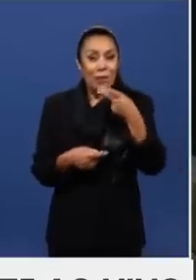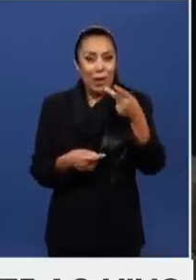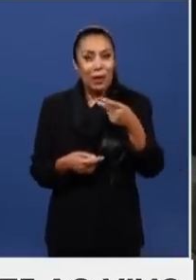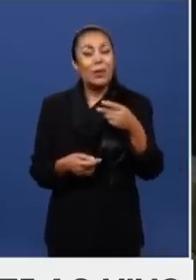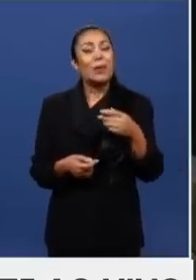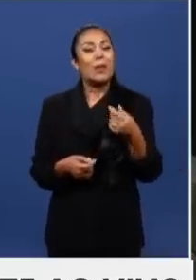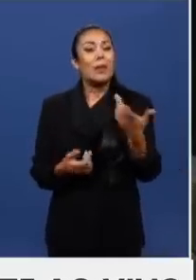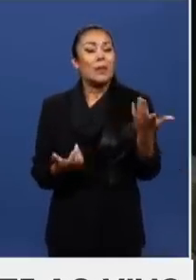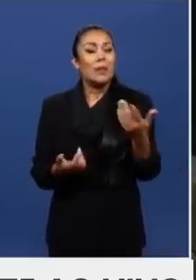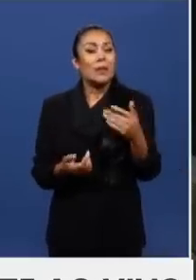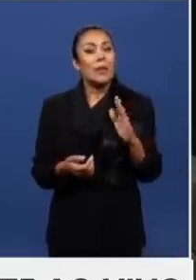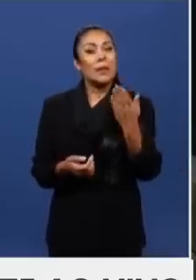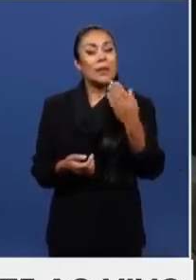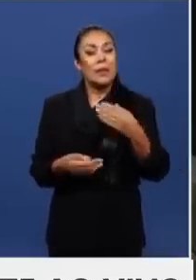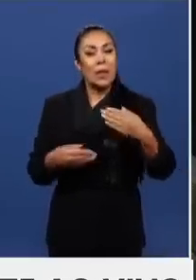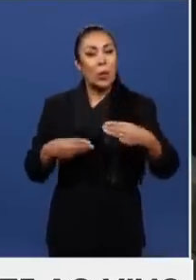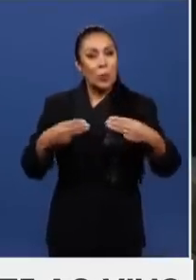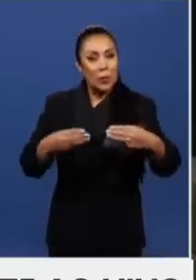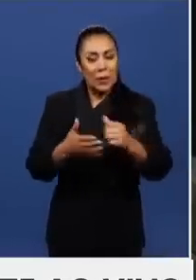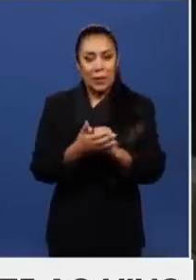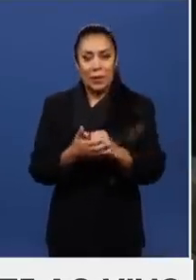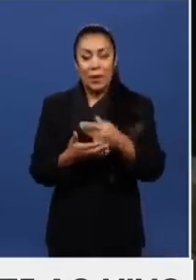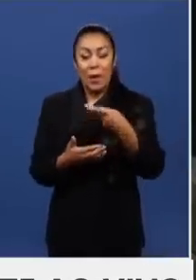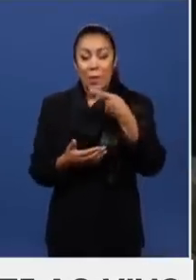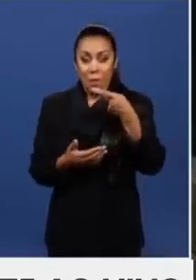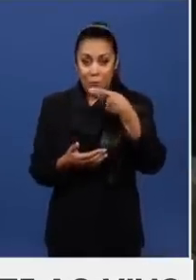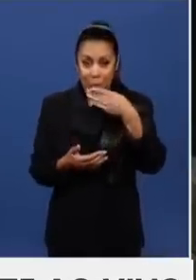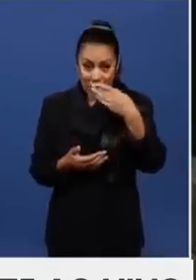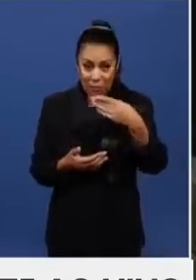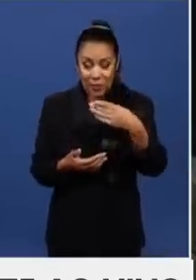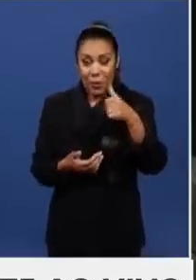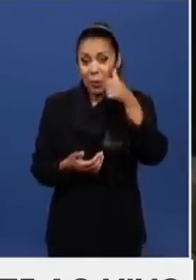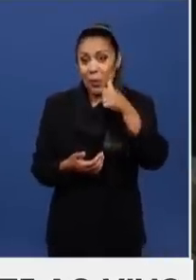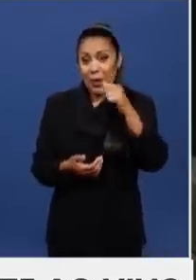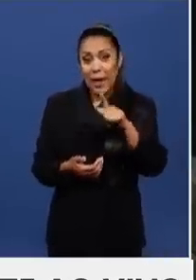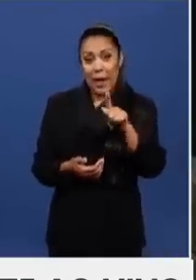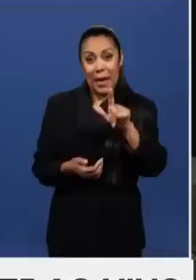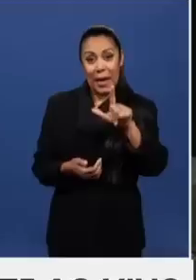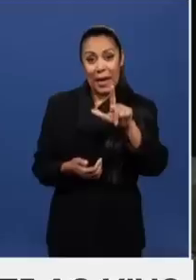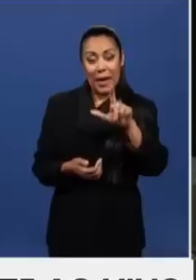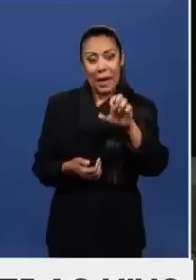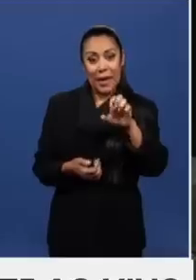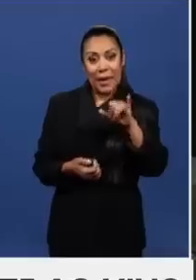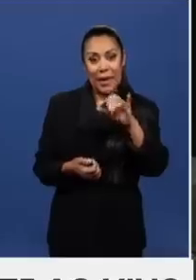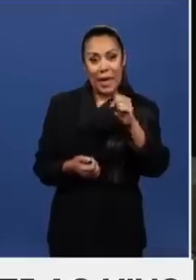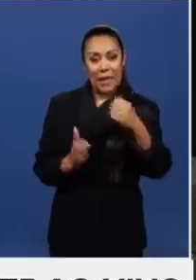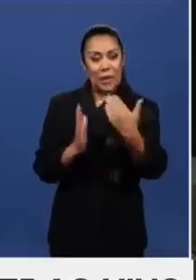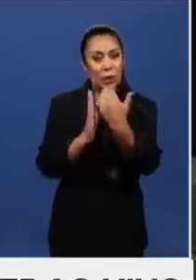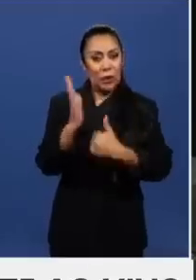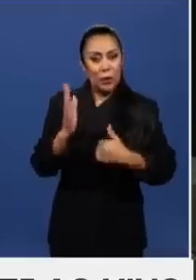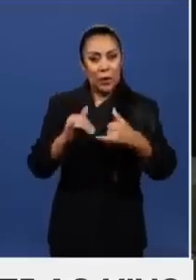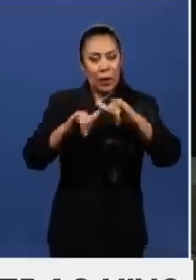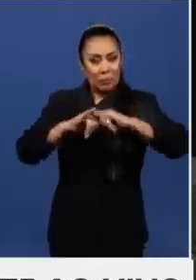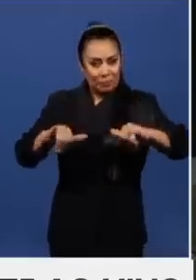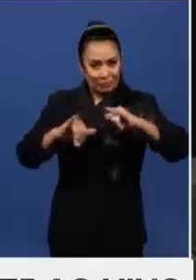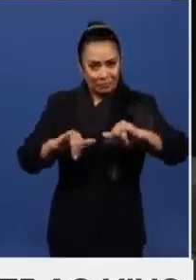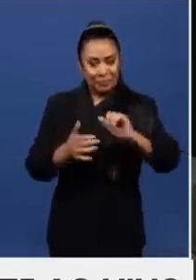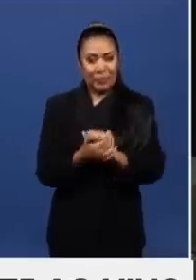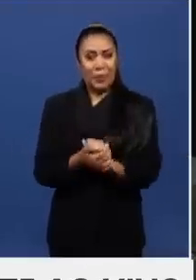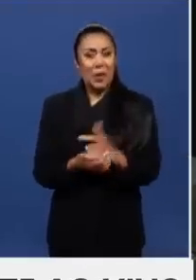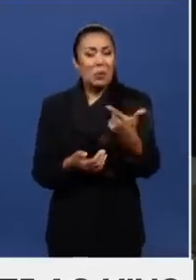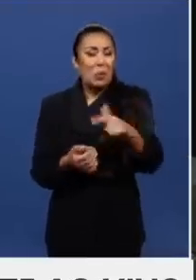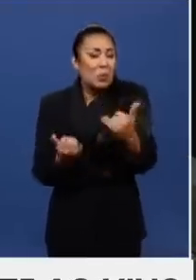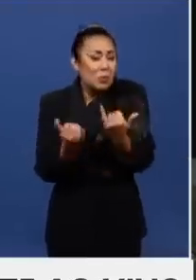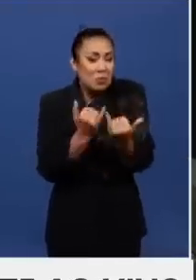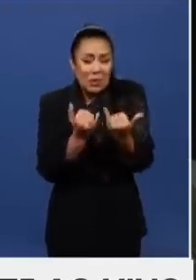do Alexandre Moraes, pedindo que a Gleisi, presidente do PT, retirasse a postagem. E aí o resto meio